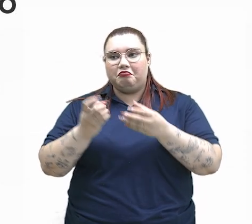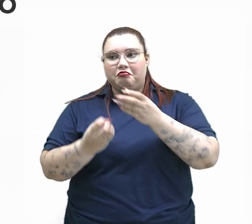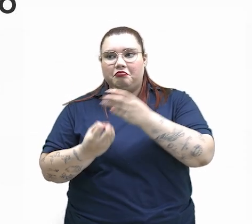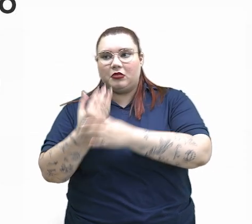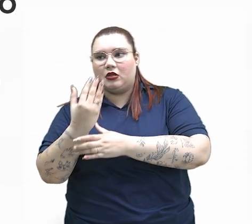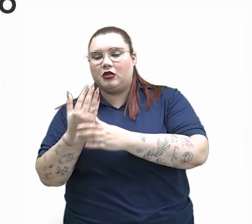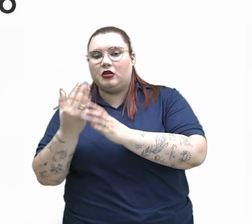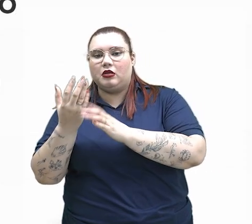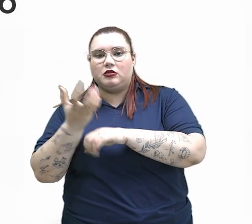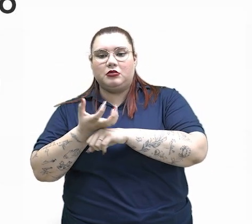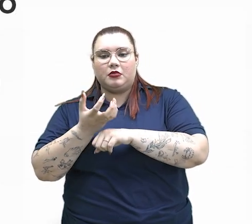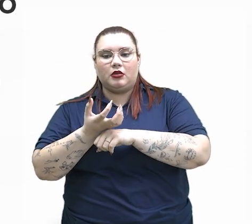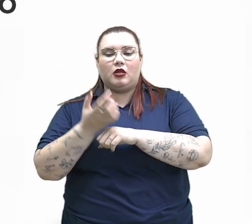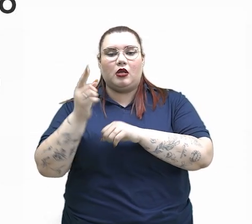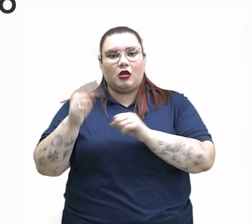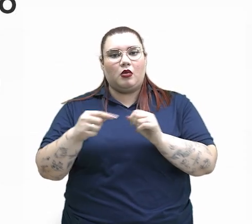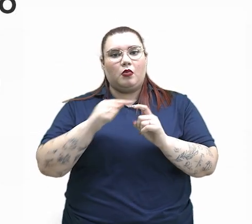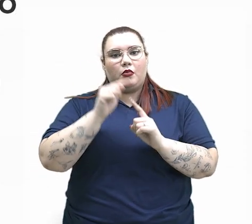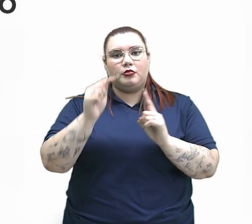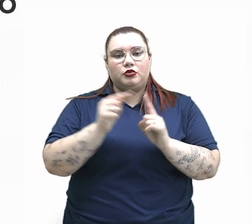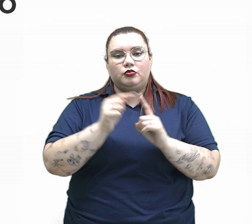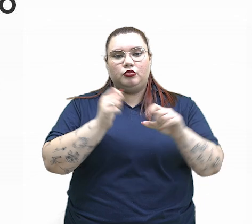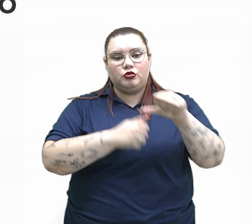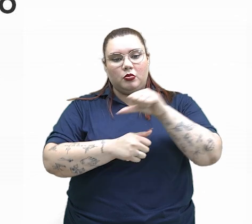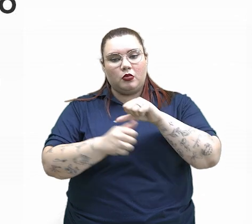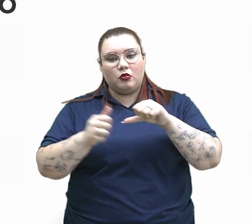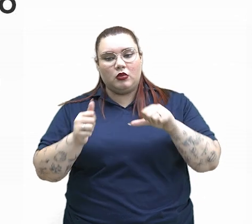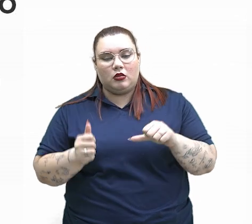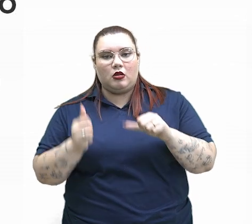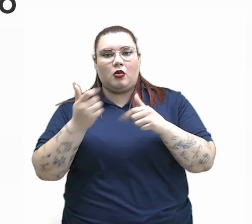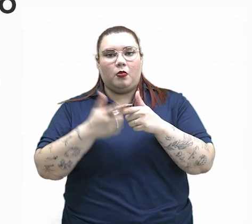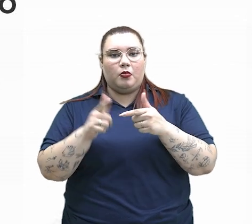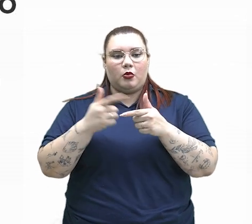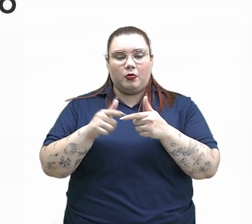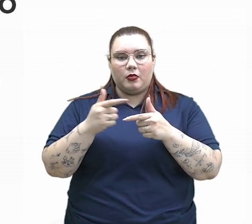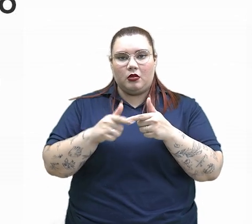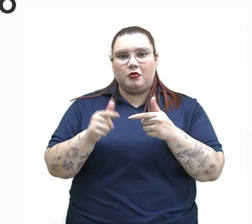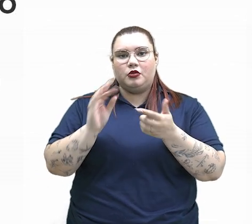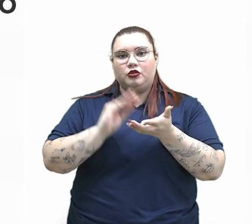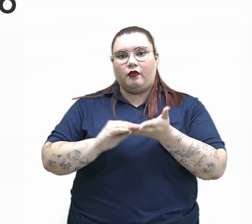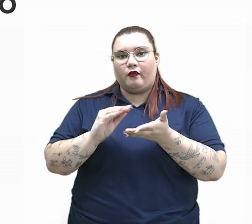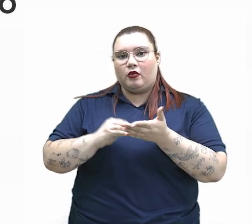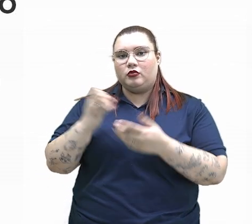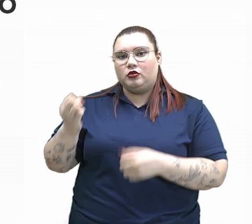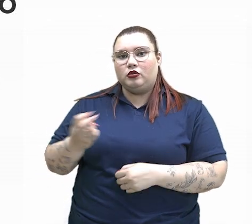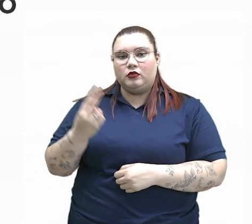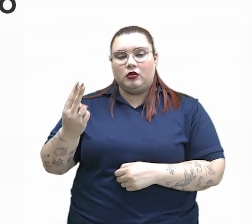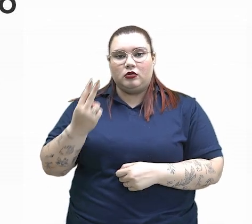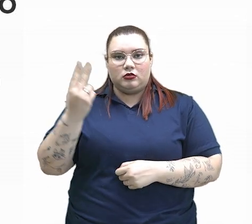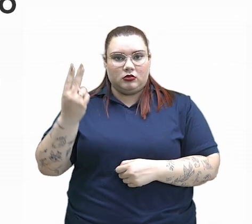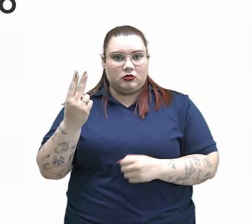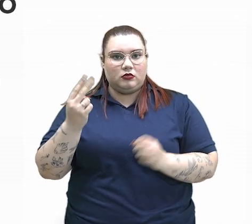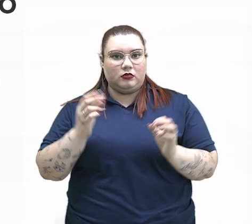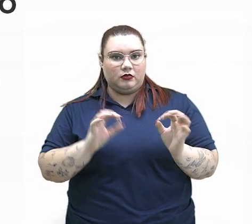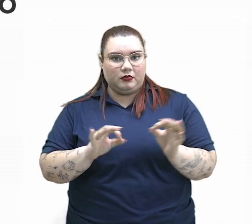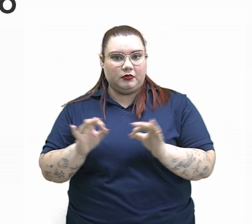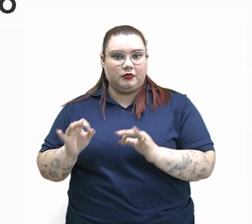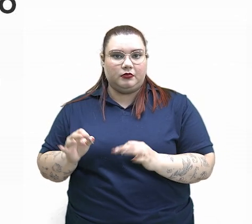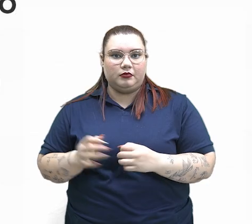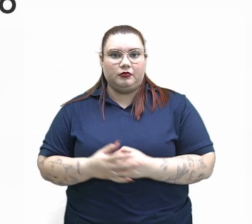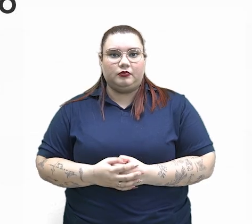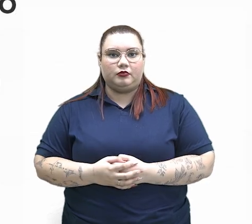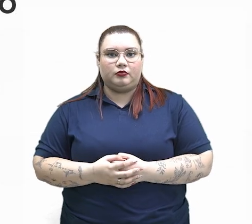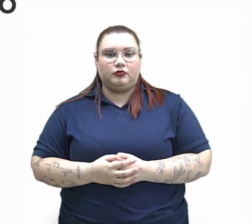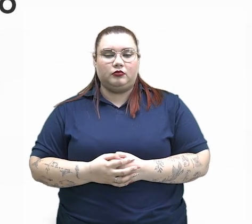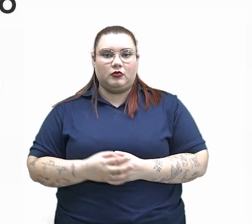feito? A fim de reverter o atual quadro de desvalorização, né? Eu já